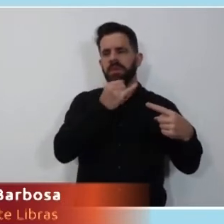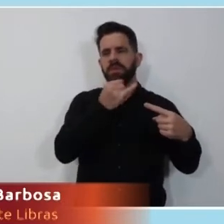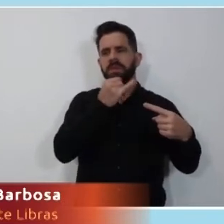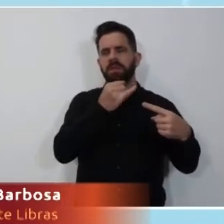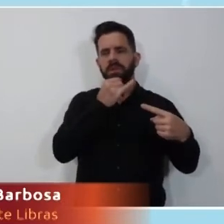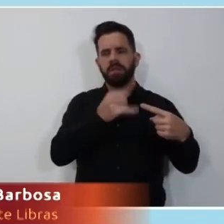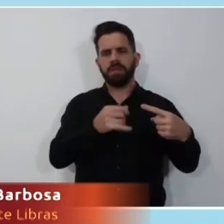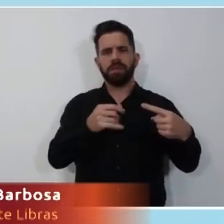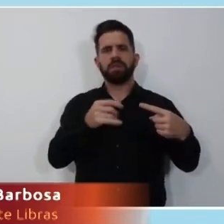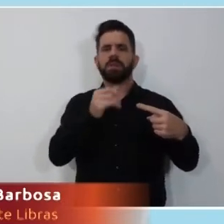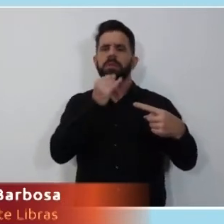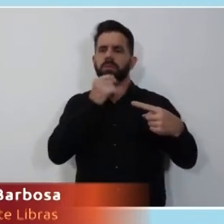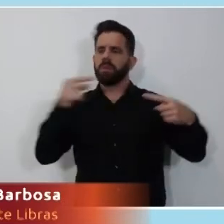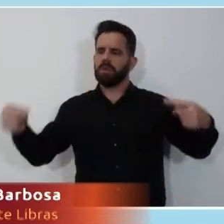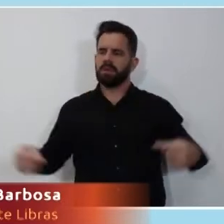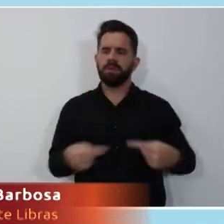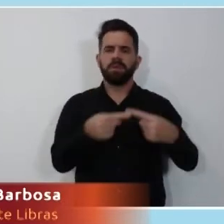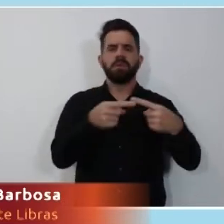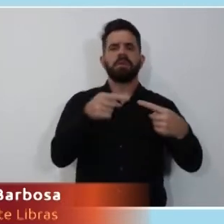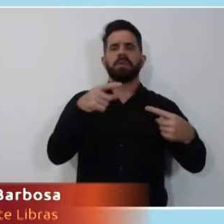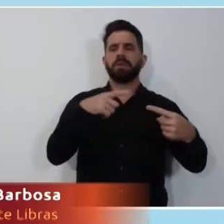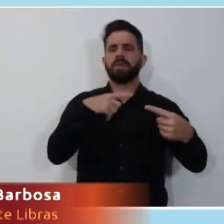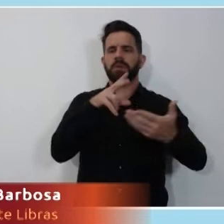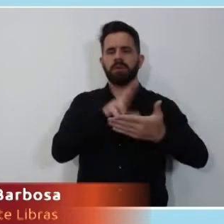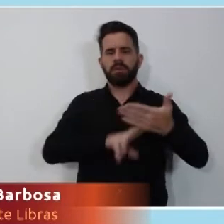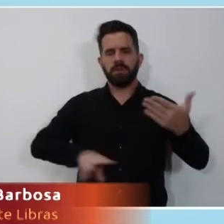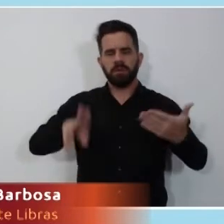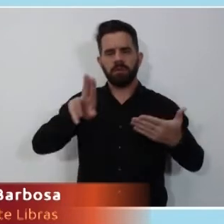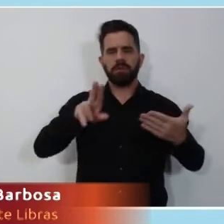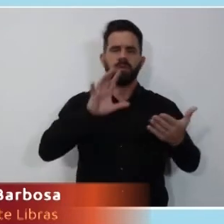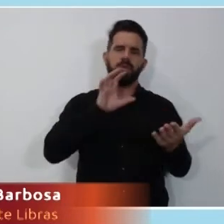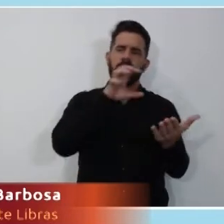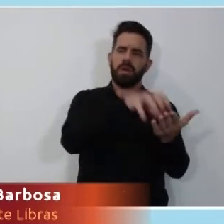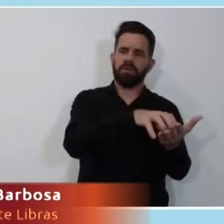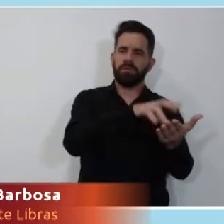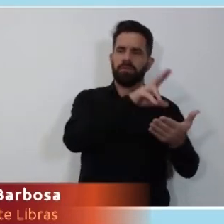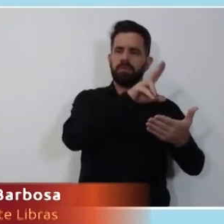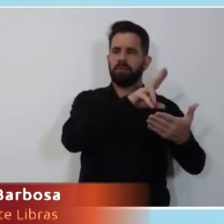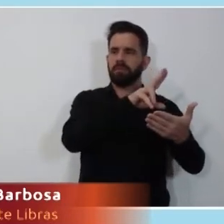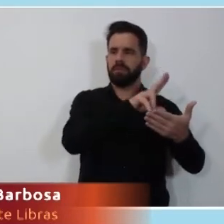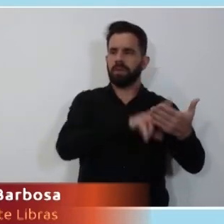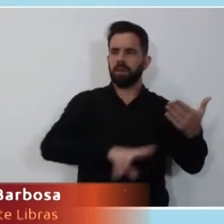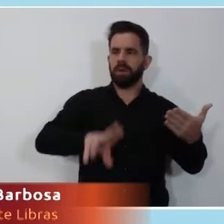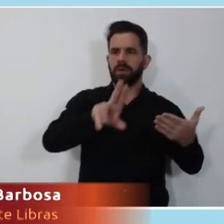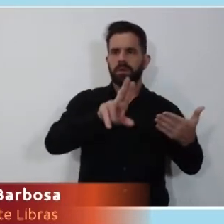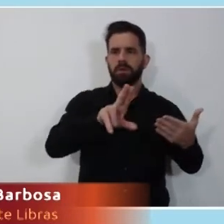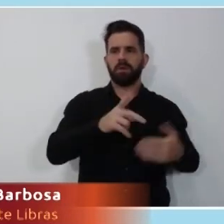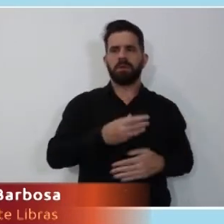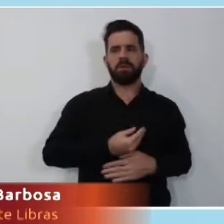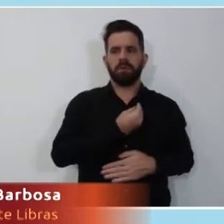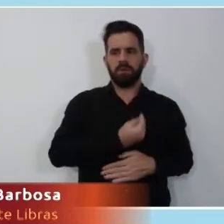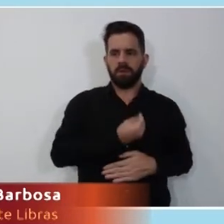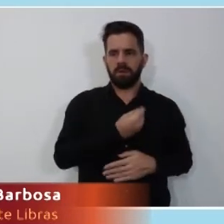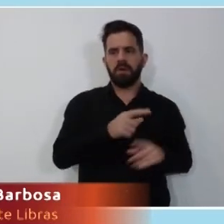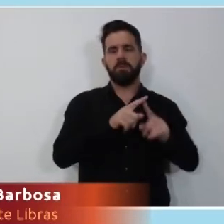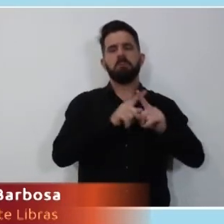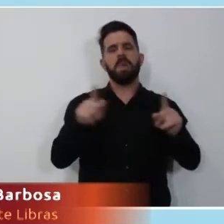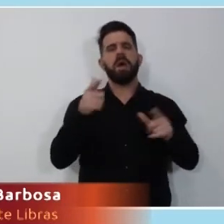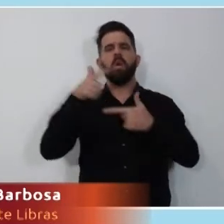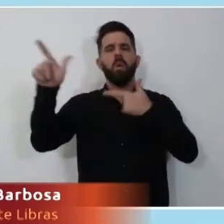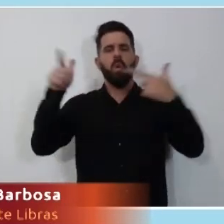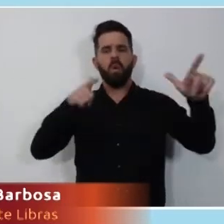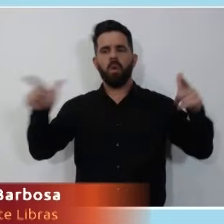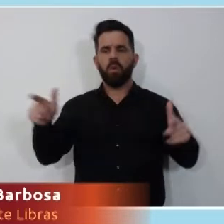Avenida Universitária, ligando até as universidades, a PUC, a UFG, mas em outros locais. Será possível construir mais